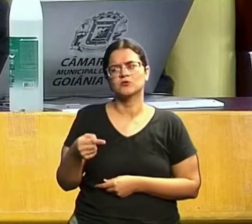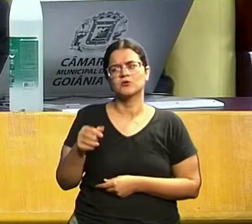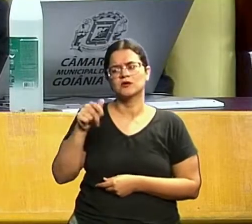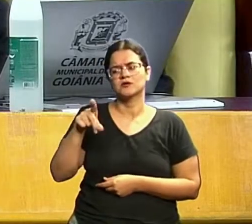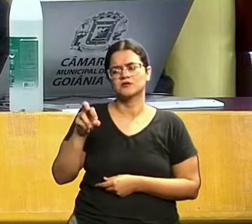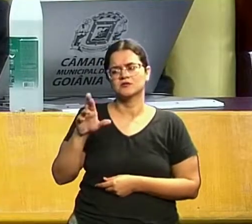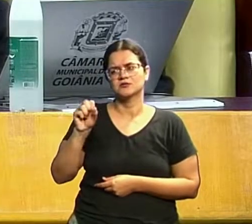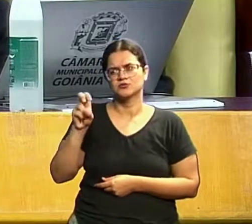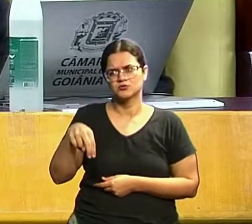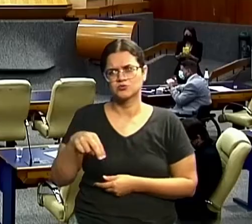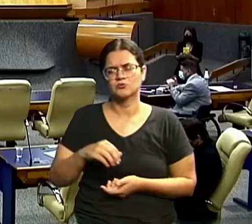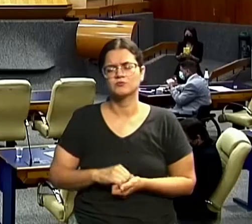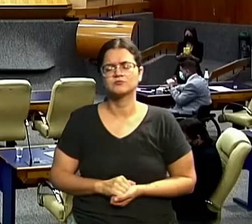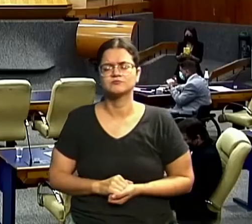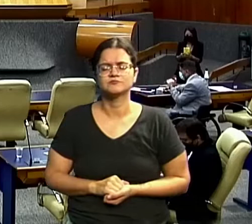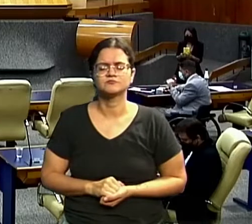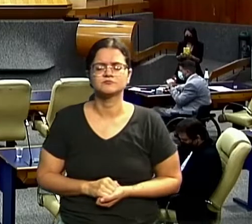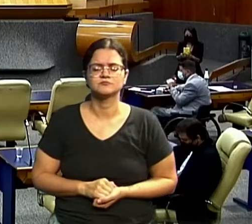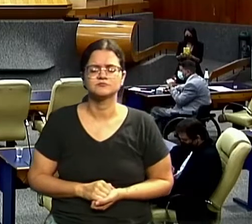vereador Anderson Bocão.